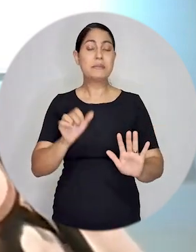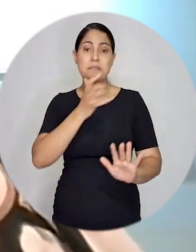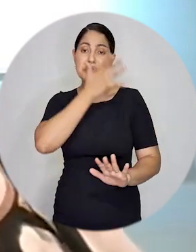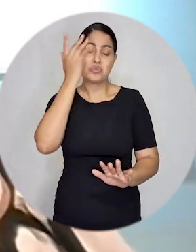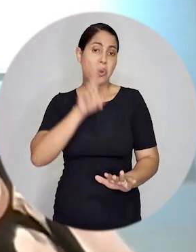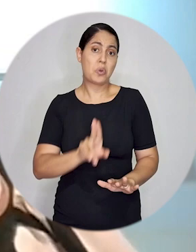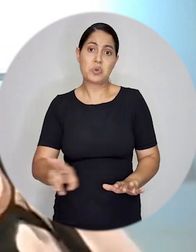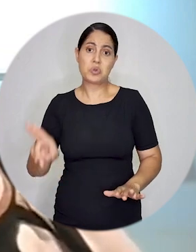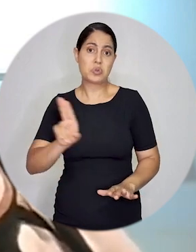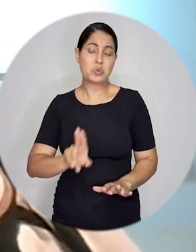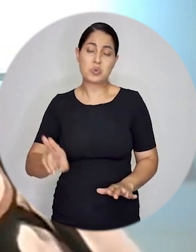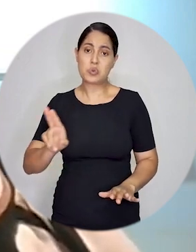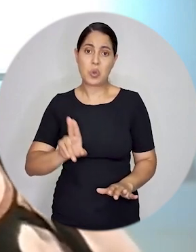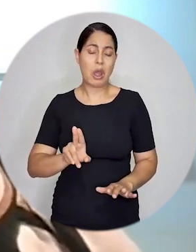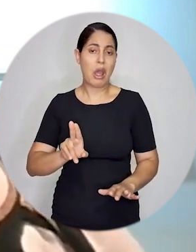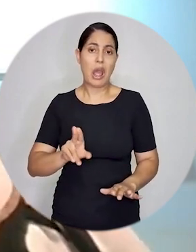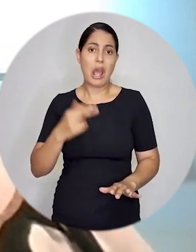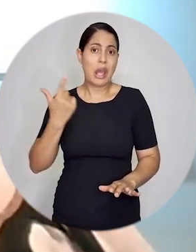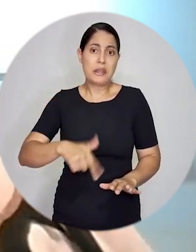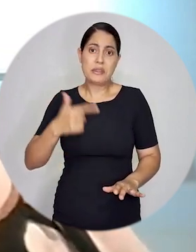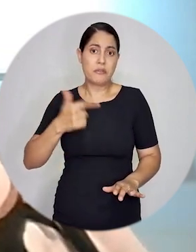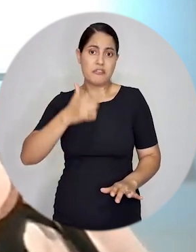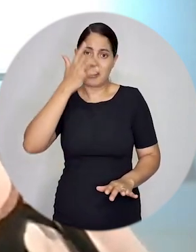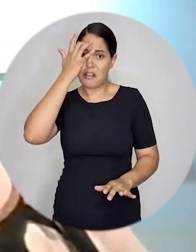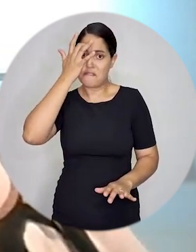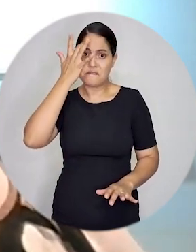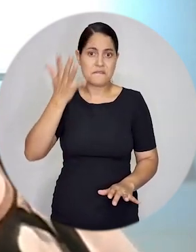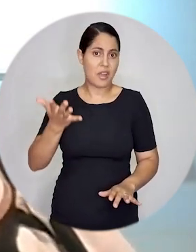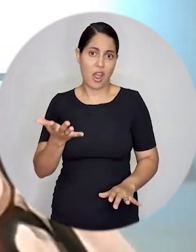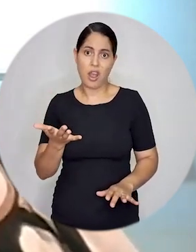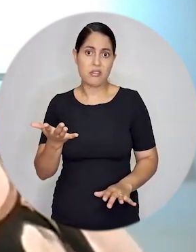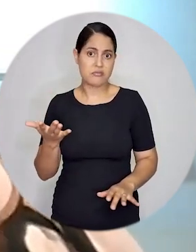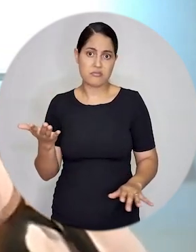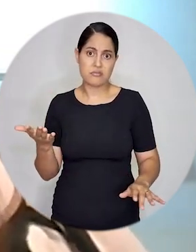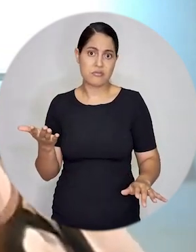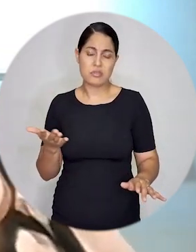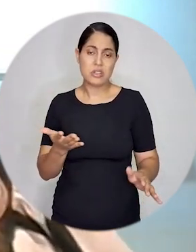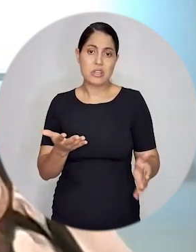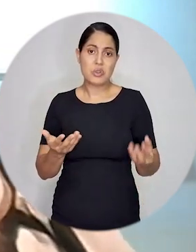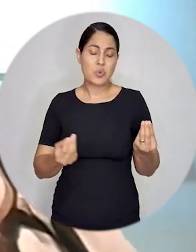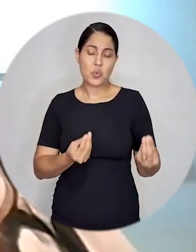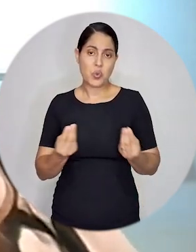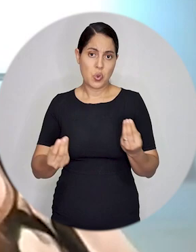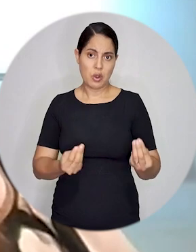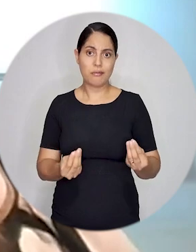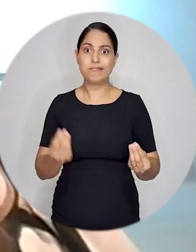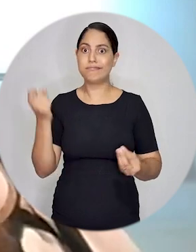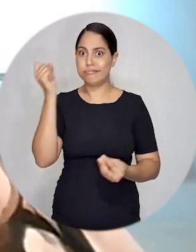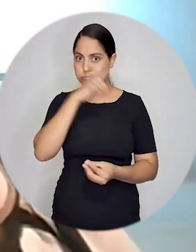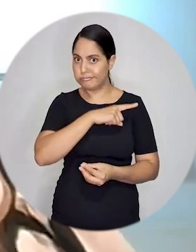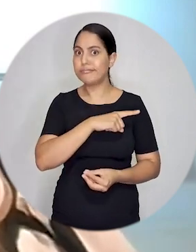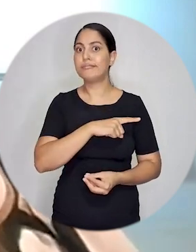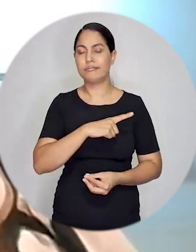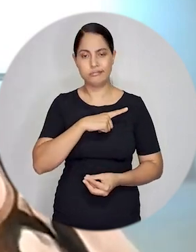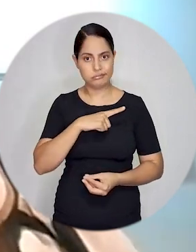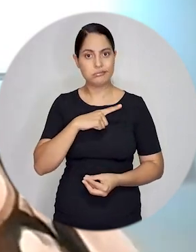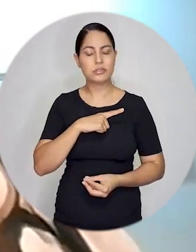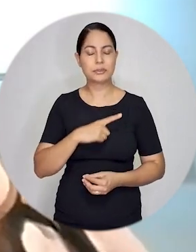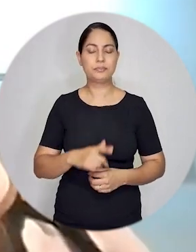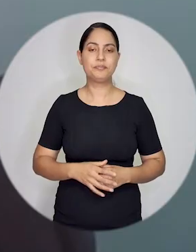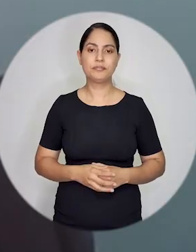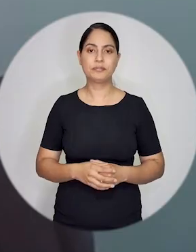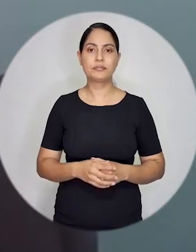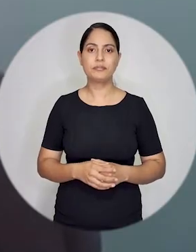é usuário e muitas vezes não tem esse acesso fácil, também sabe da dificuldade que isso pode